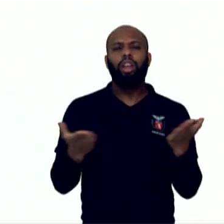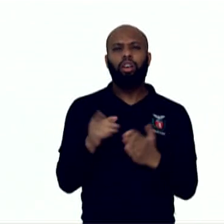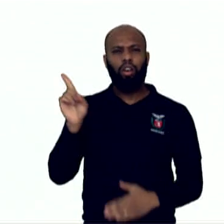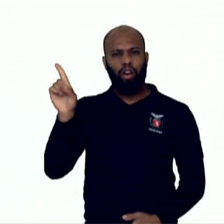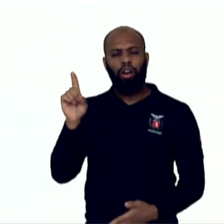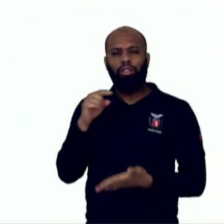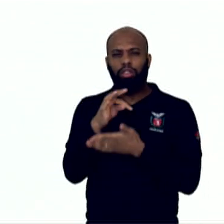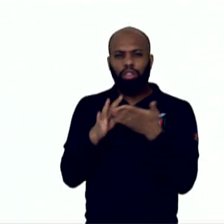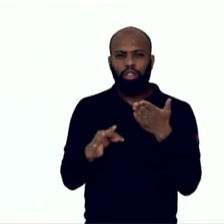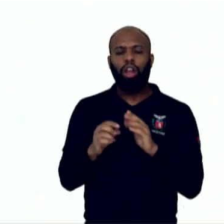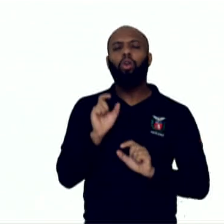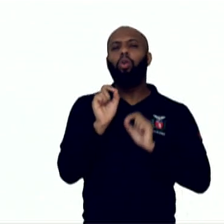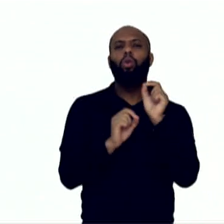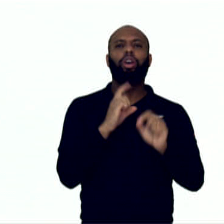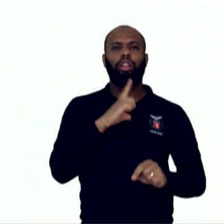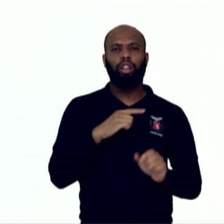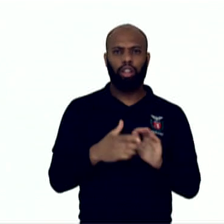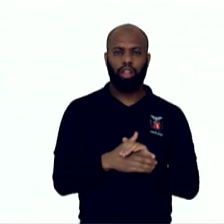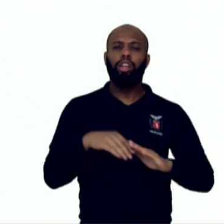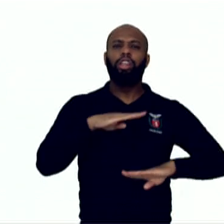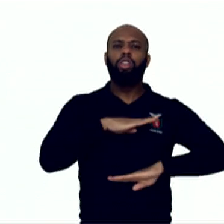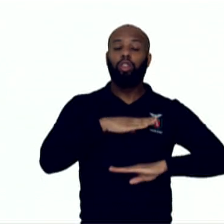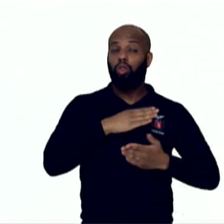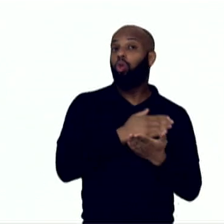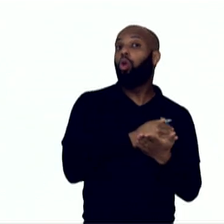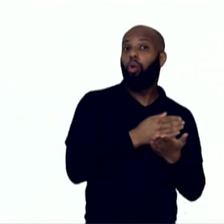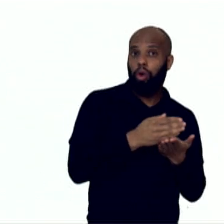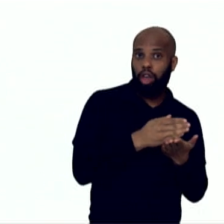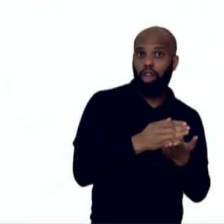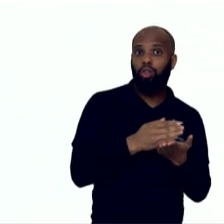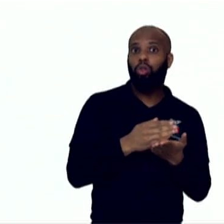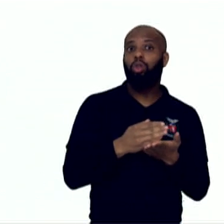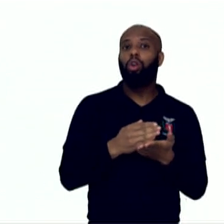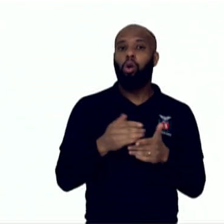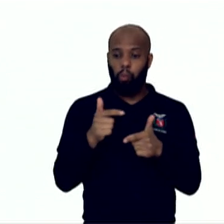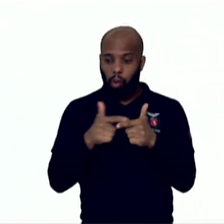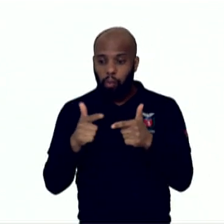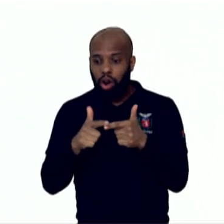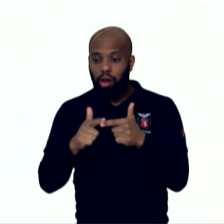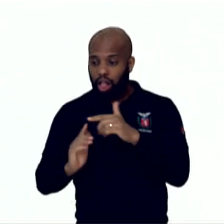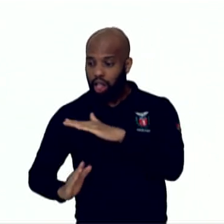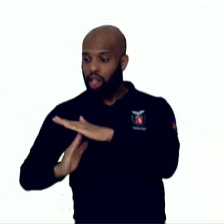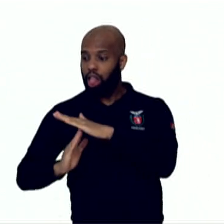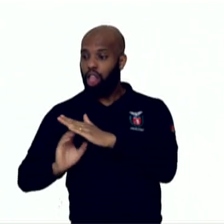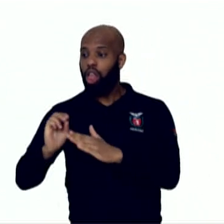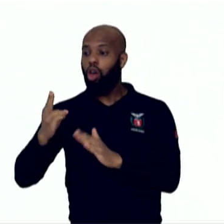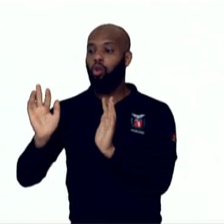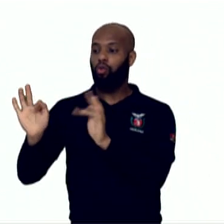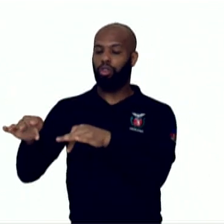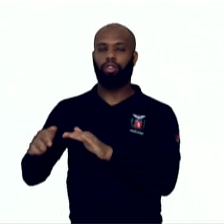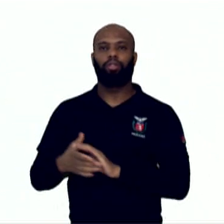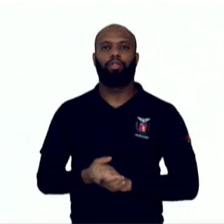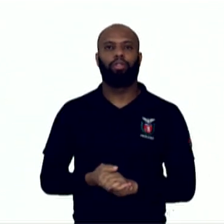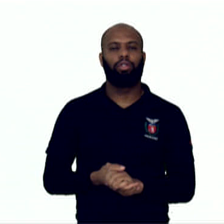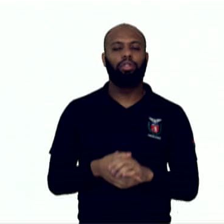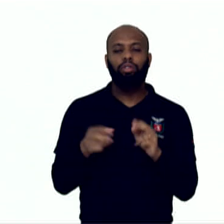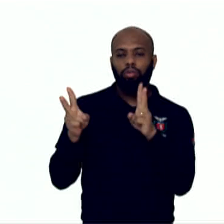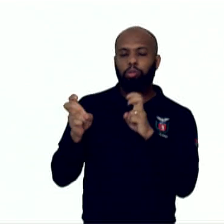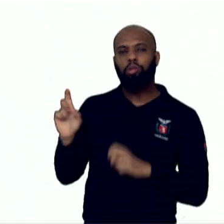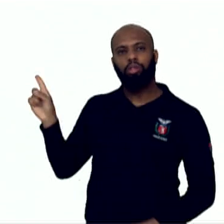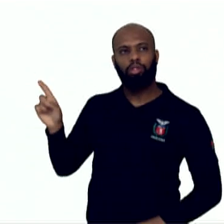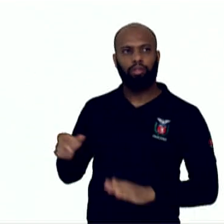o que, que nós temos? Nós temos a situação inicial, o conflito, o clímax ou o desfecho.